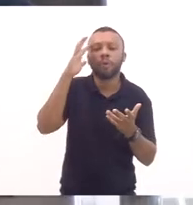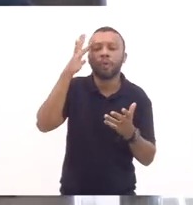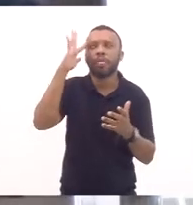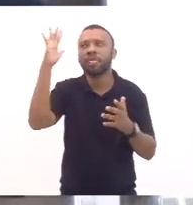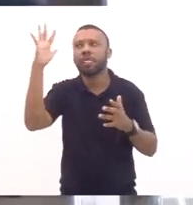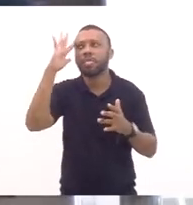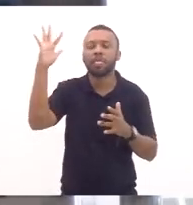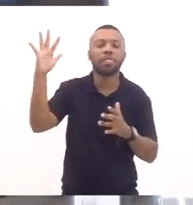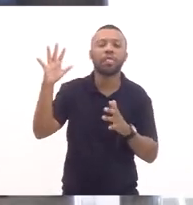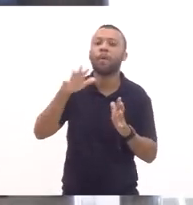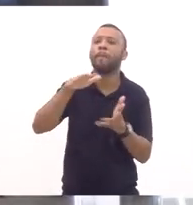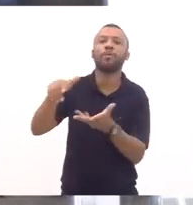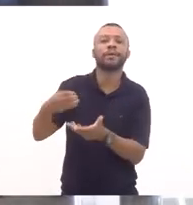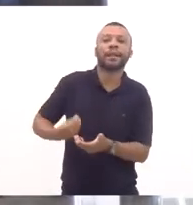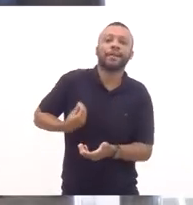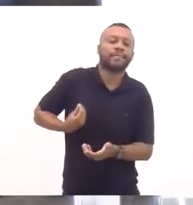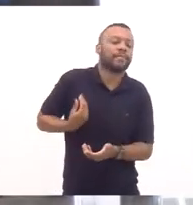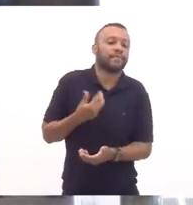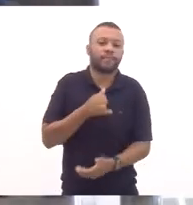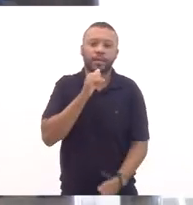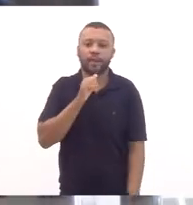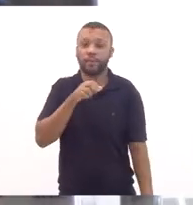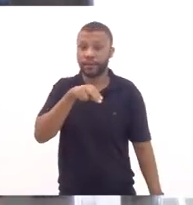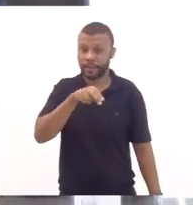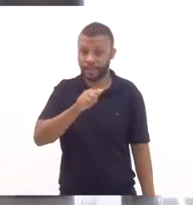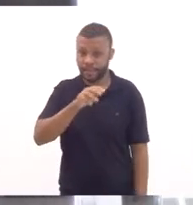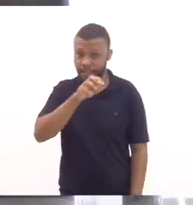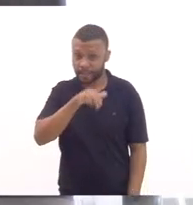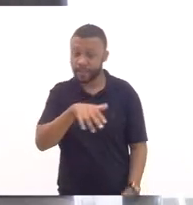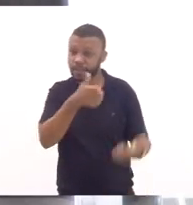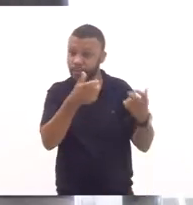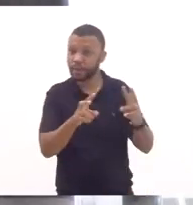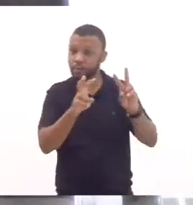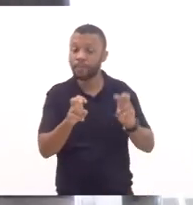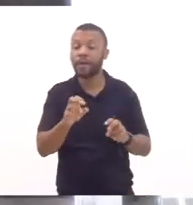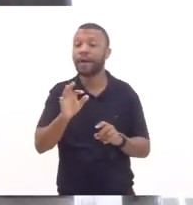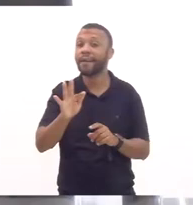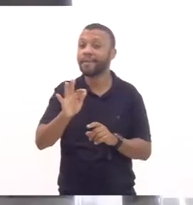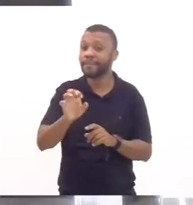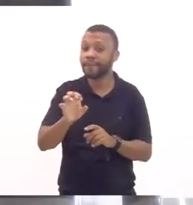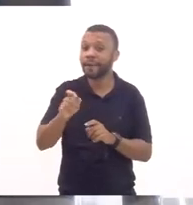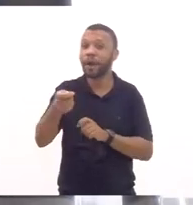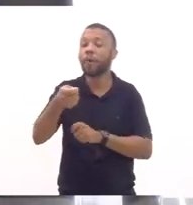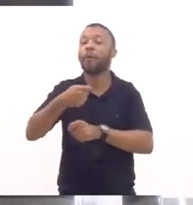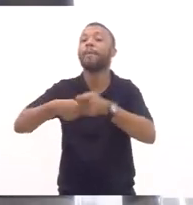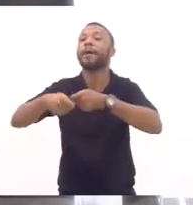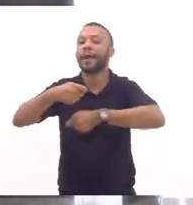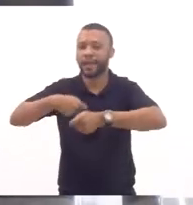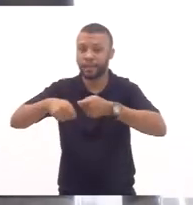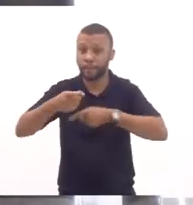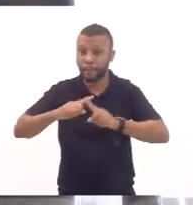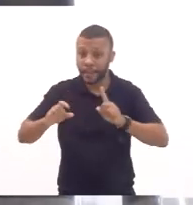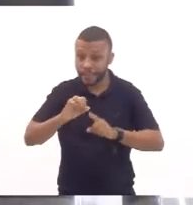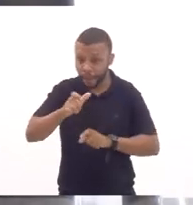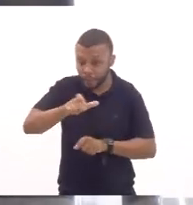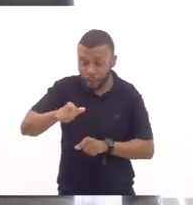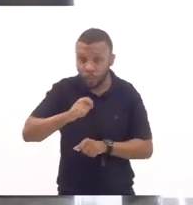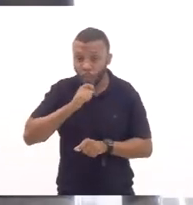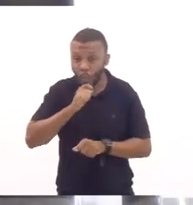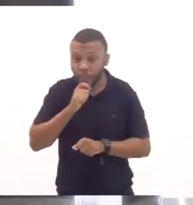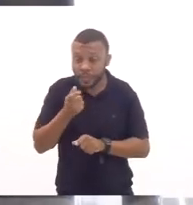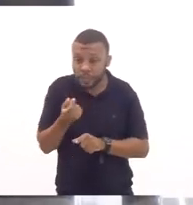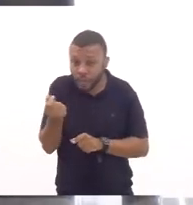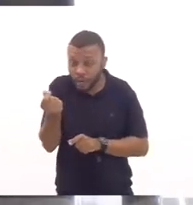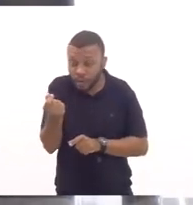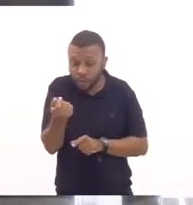ele está falando, o Natan é uma pessoa que ele fala da Fê Comércio. Mas se as pessoas não tiverem dinheiro, o comércio dele não